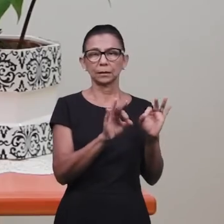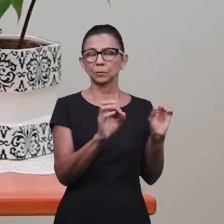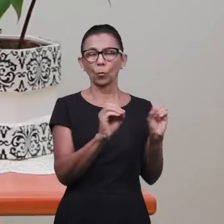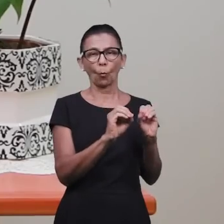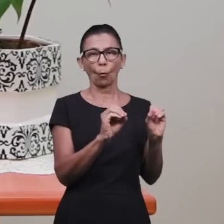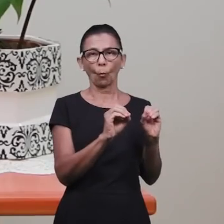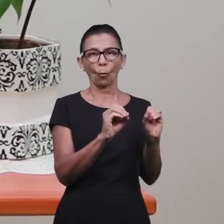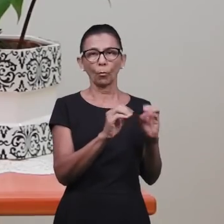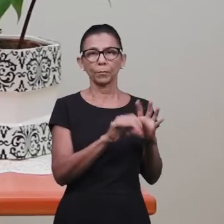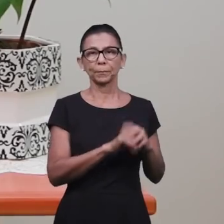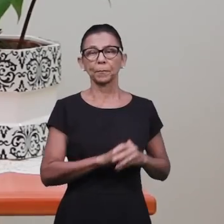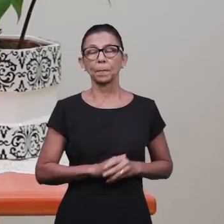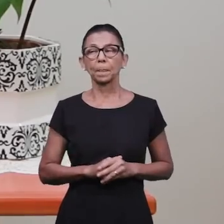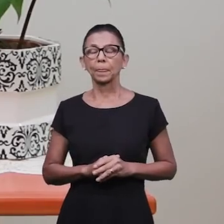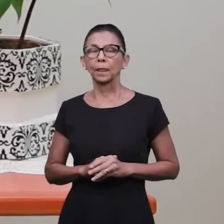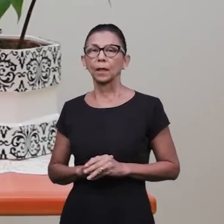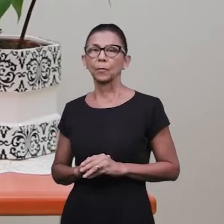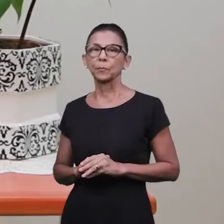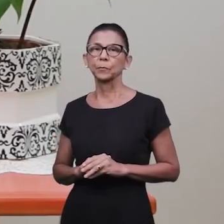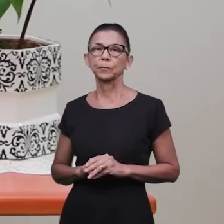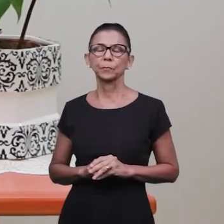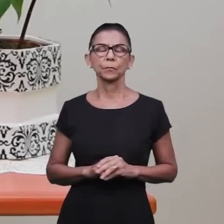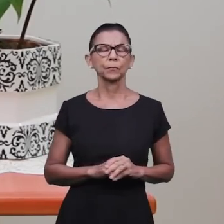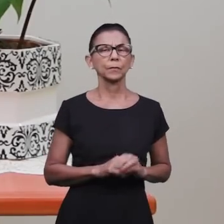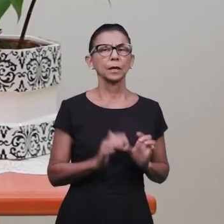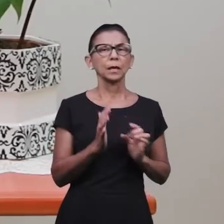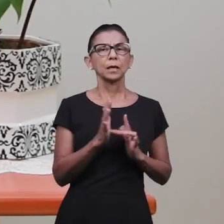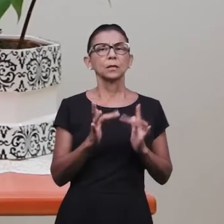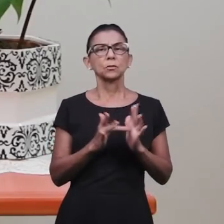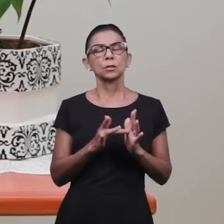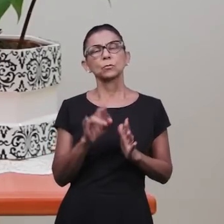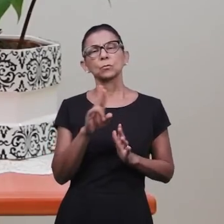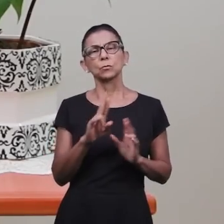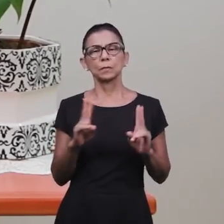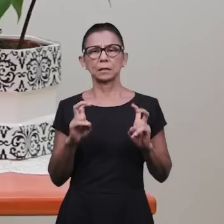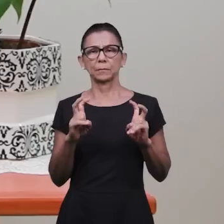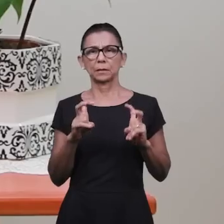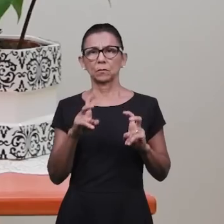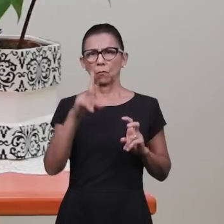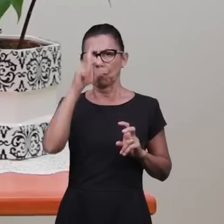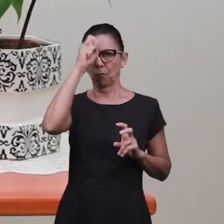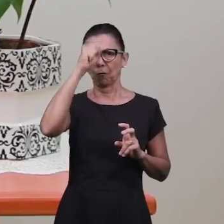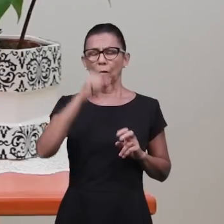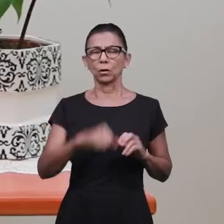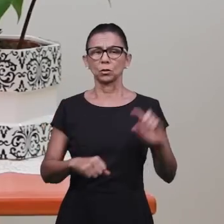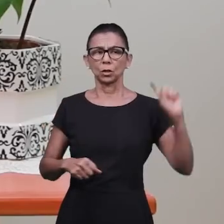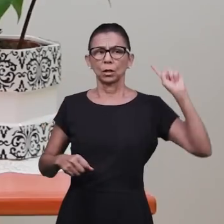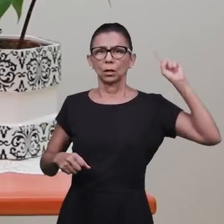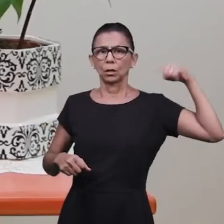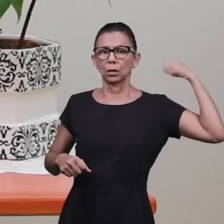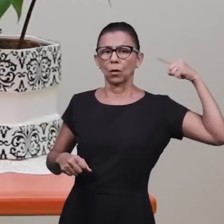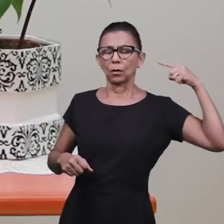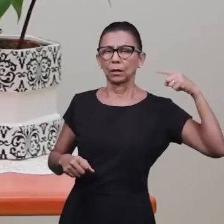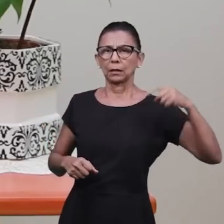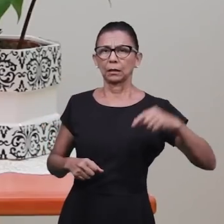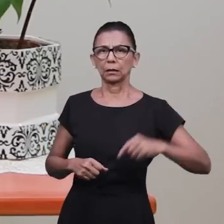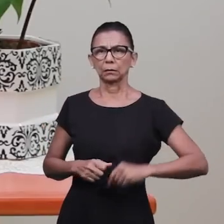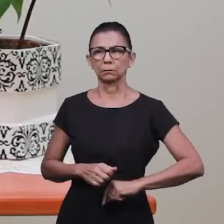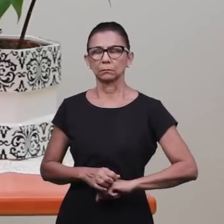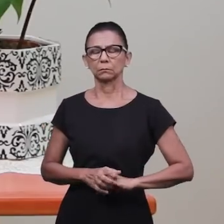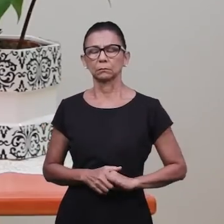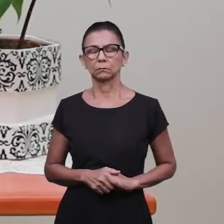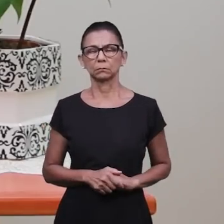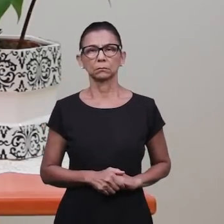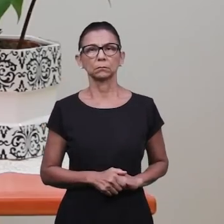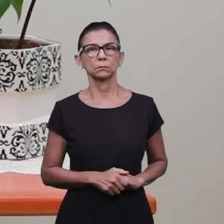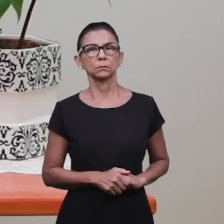interessante que Jesus ele usa até um termo forte, louco, que aponta para uma